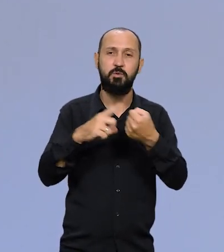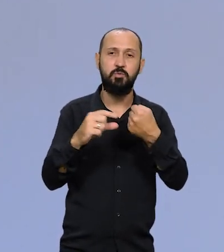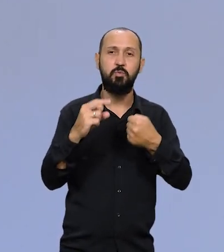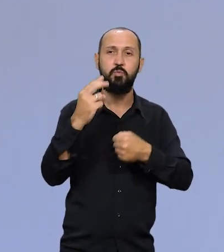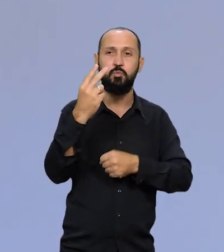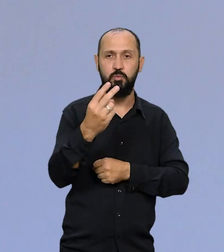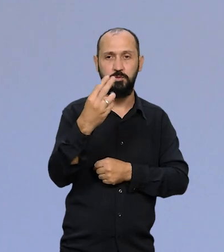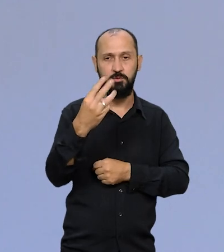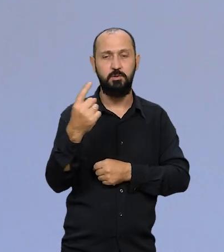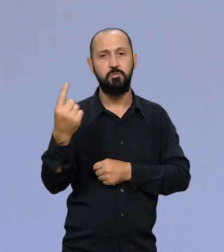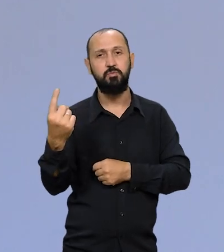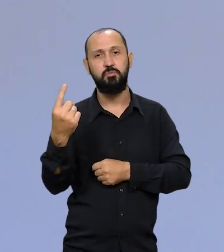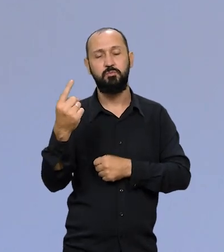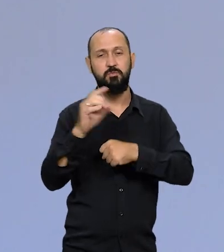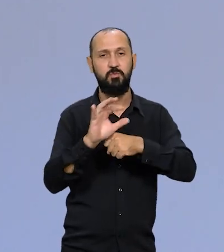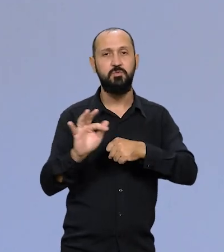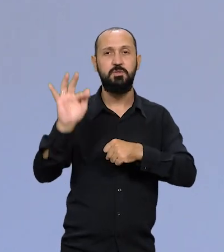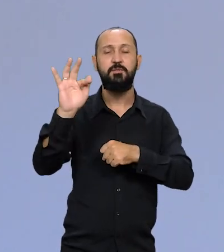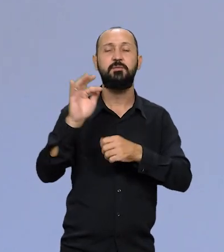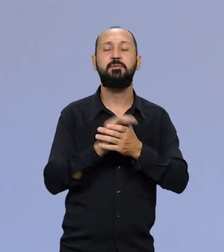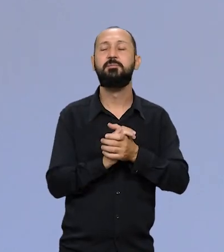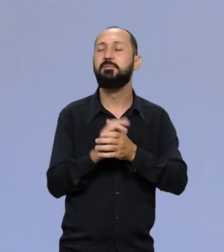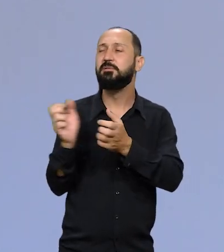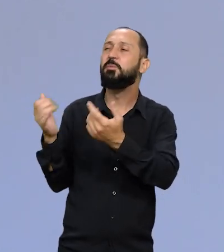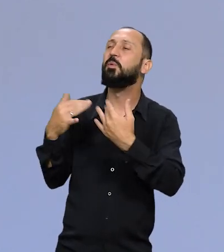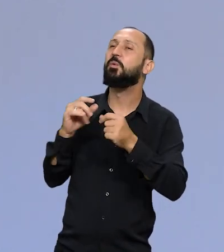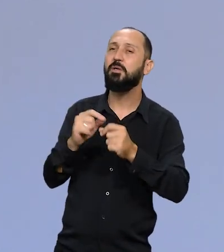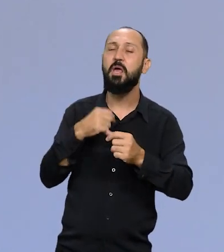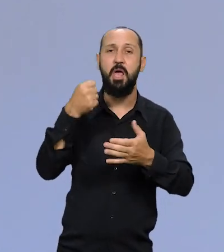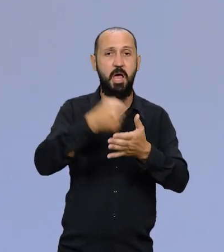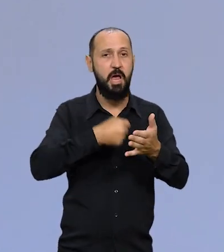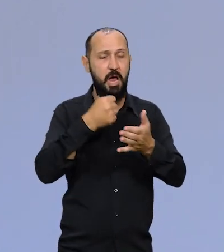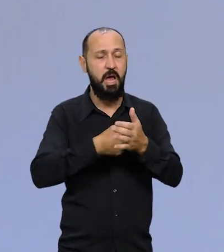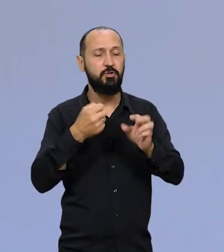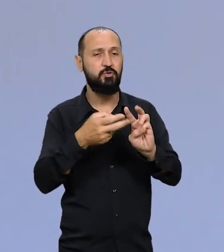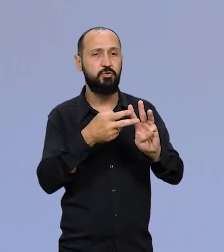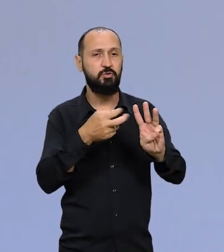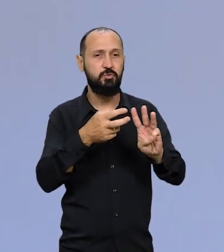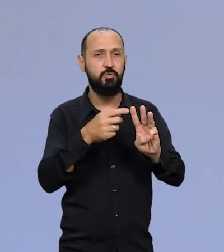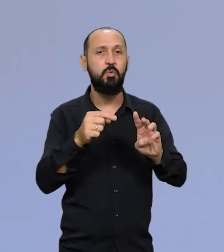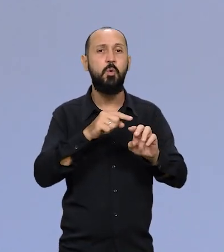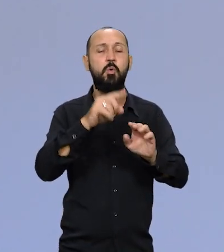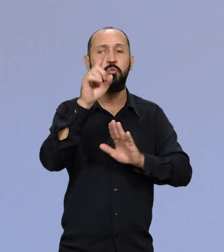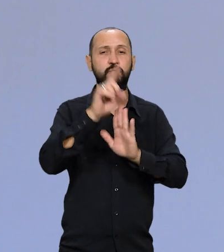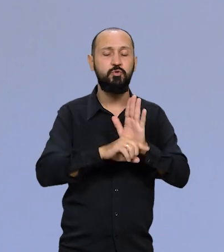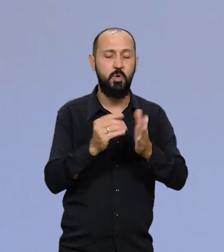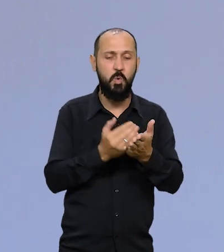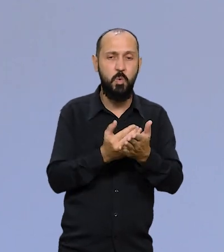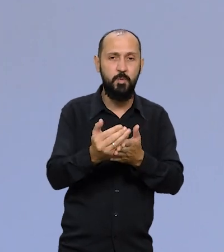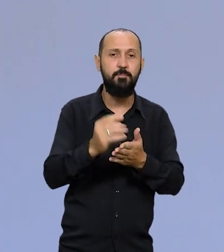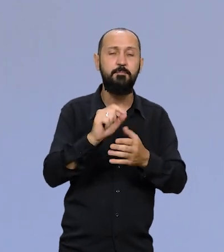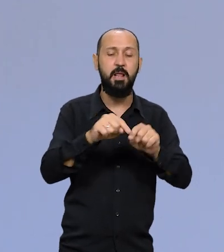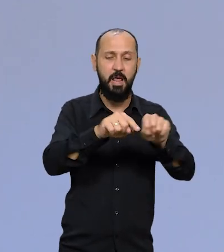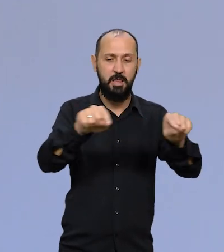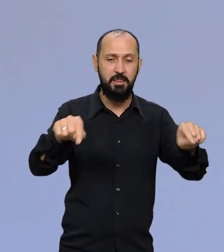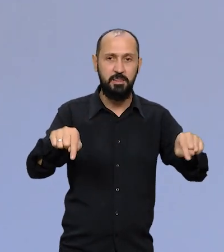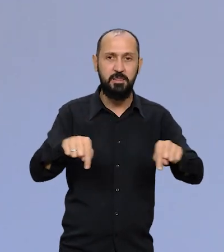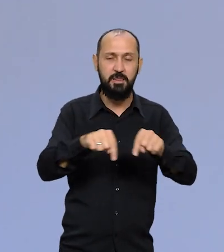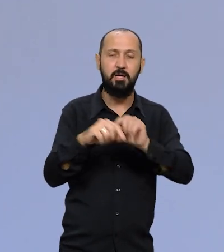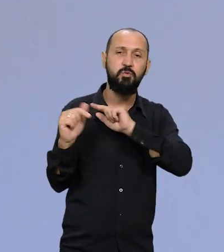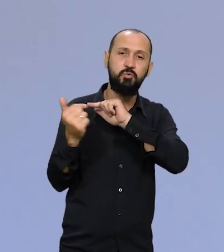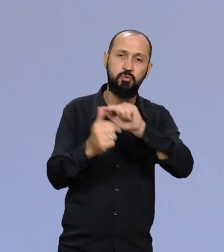no entorno passa a ser engolida por um processo demarcatório que surge ali no meio de pessoas que